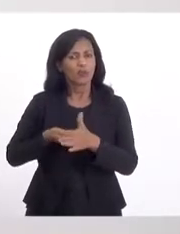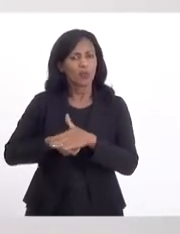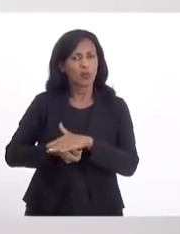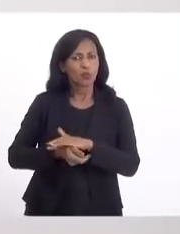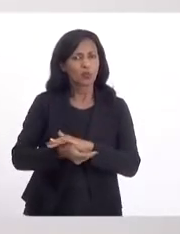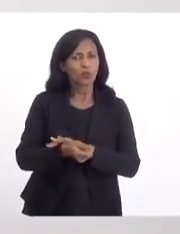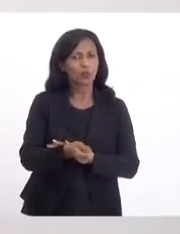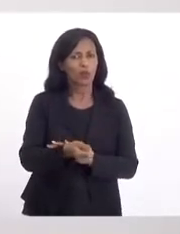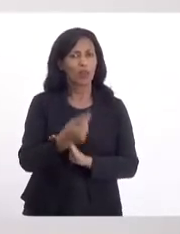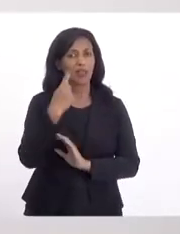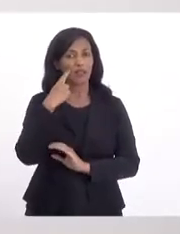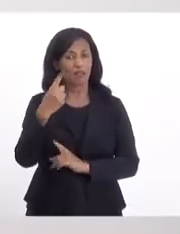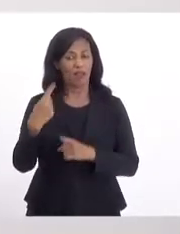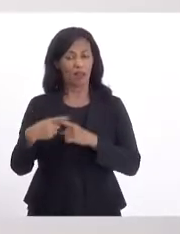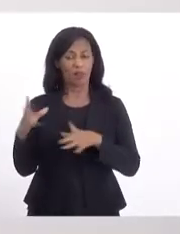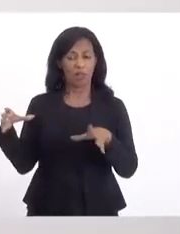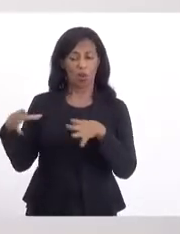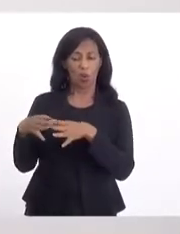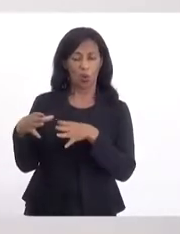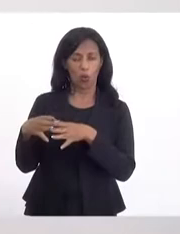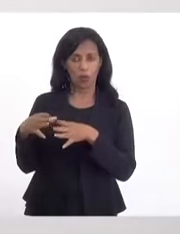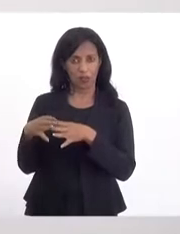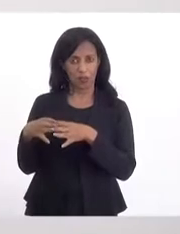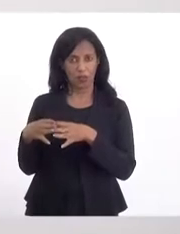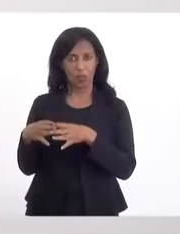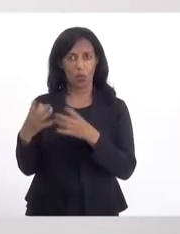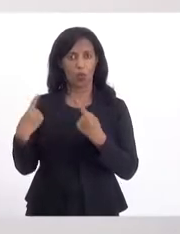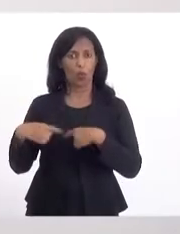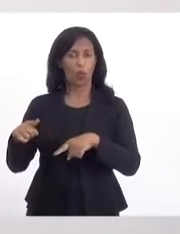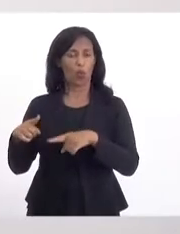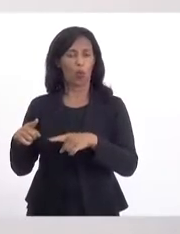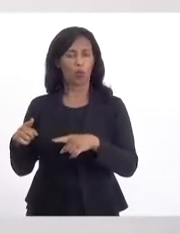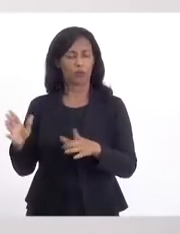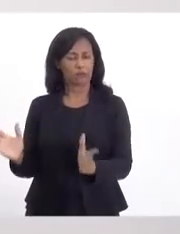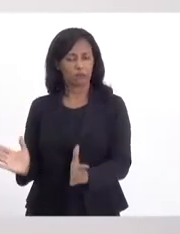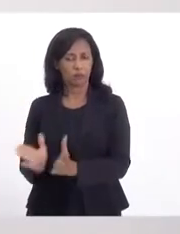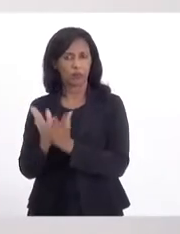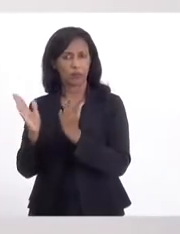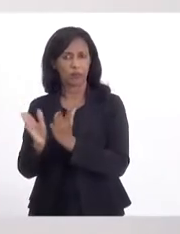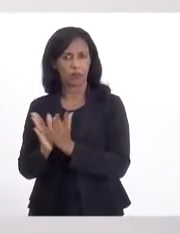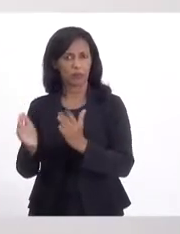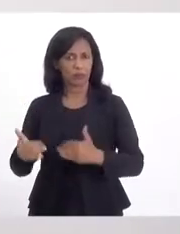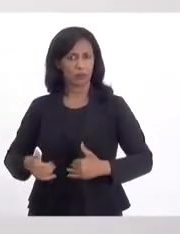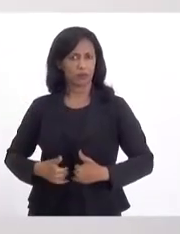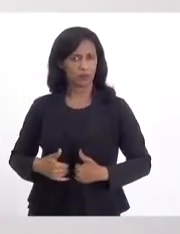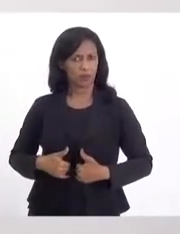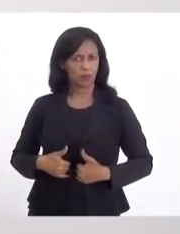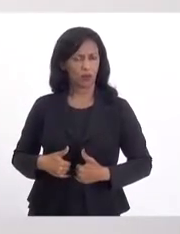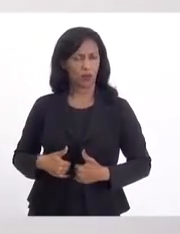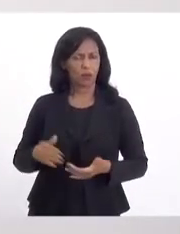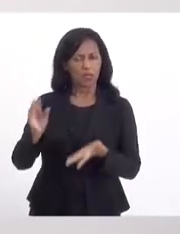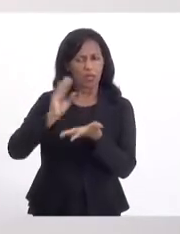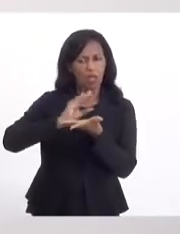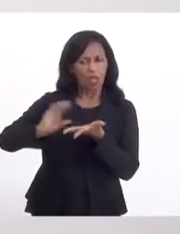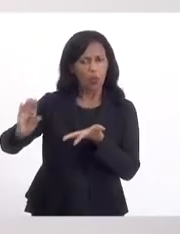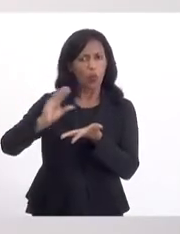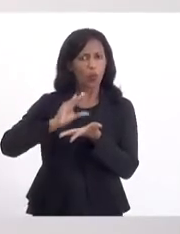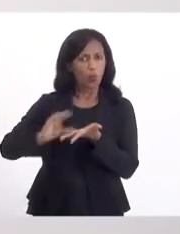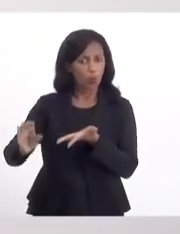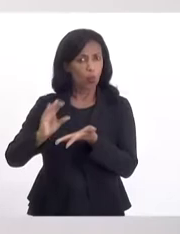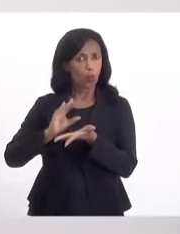tenho acompanhado pela Comissão Especial de Enfrentamento à Miséria e Combate à Pobreza que recursos que